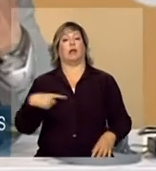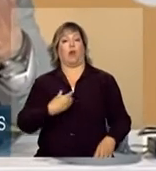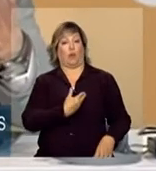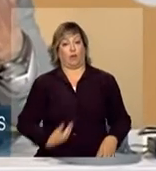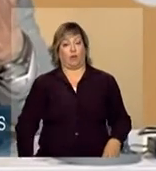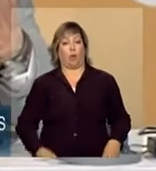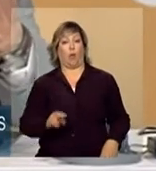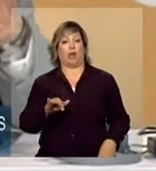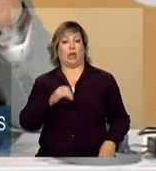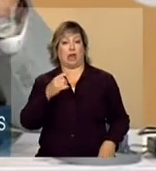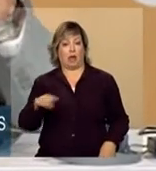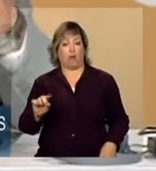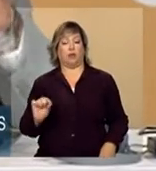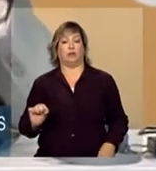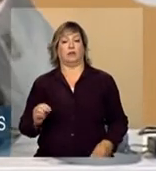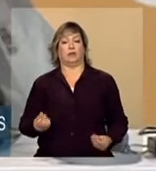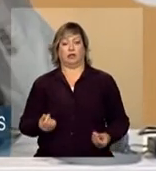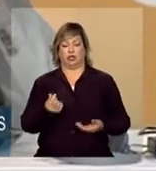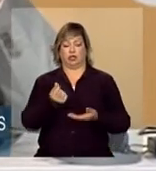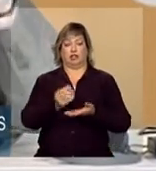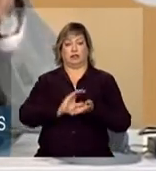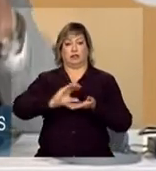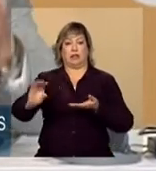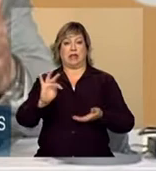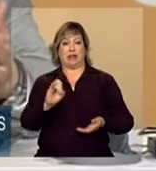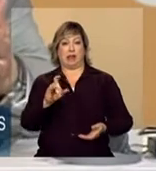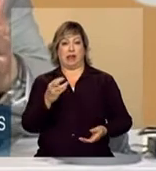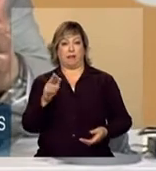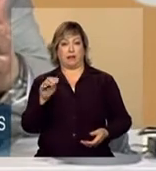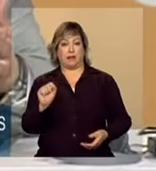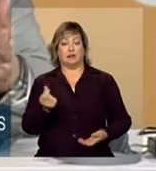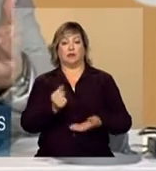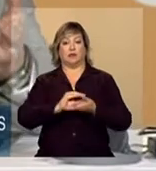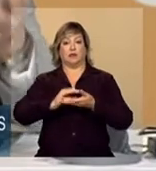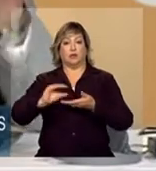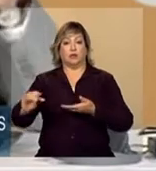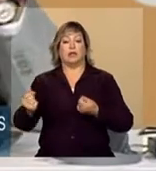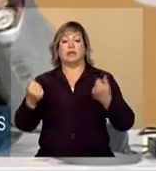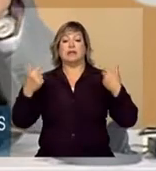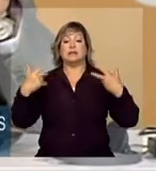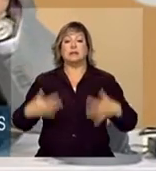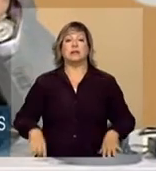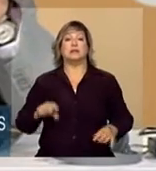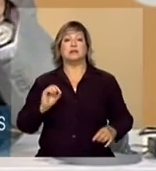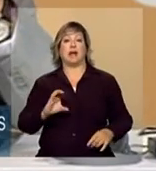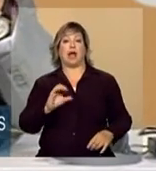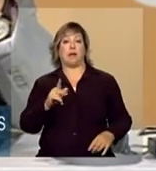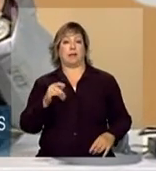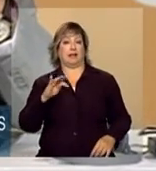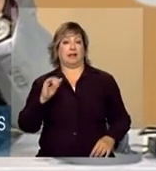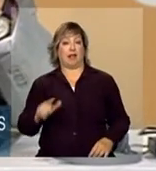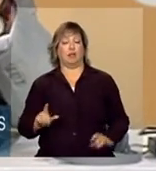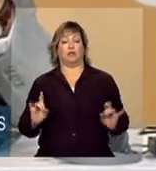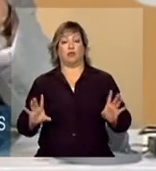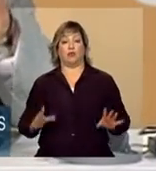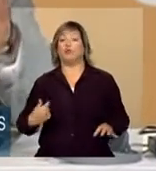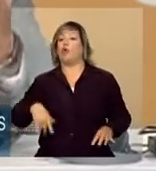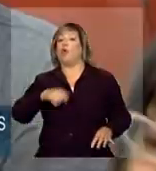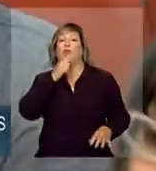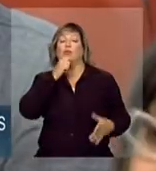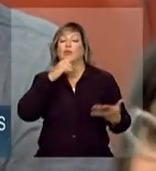para a Telebrás, transfere exclusivamente para despesas de capital. Então, nós não tínhamos não tínhamos